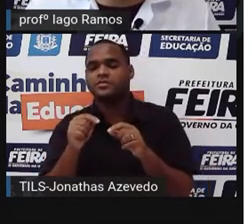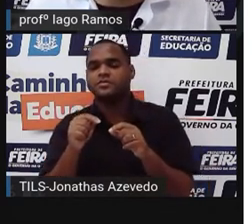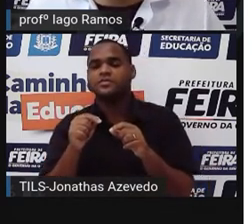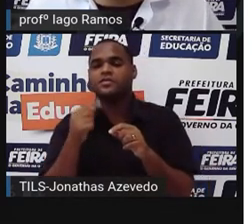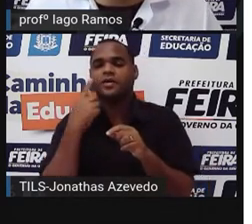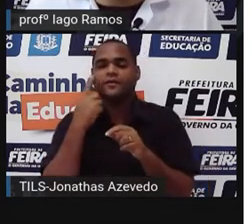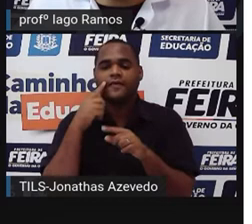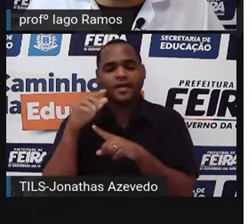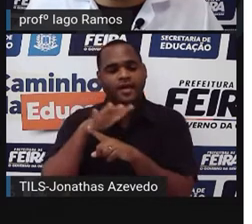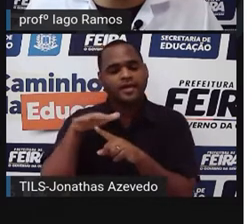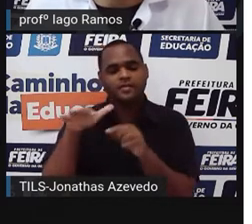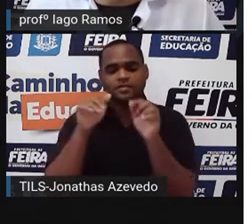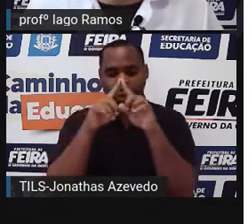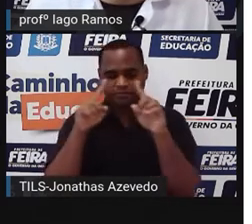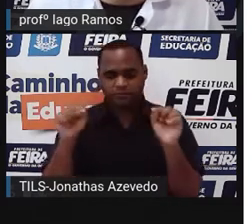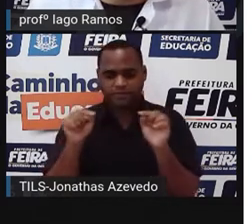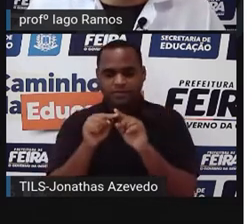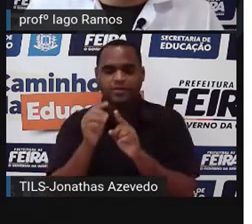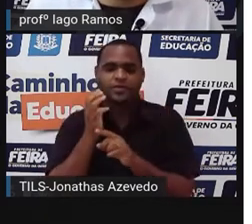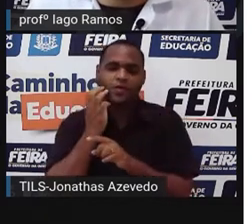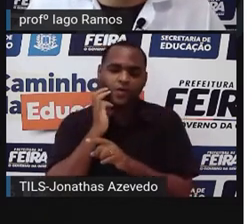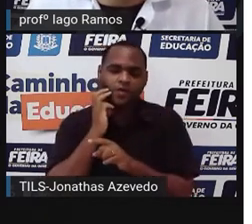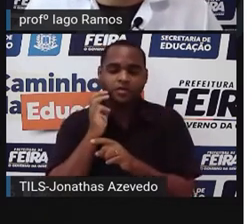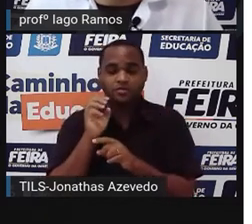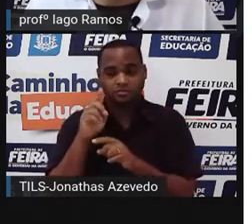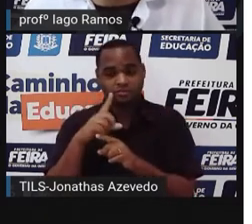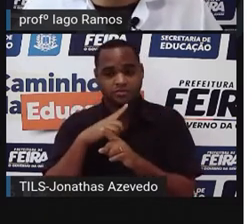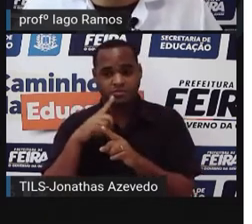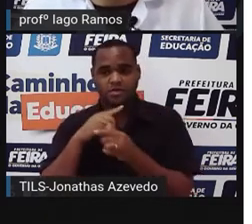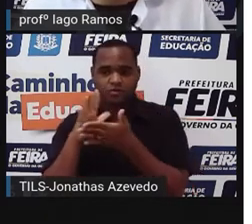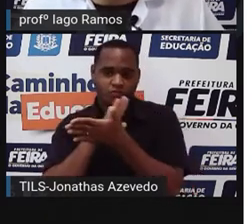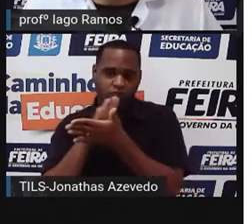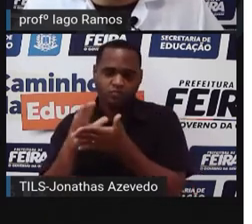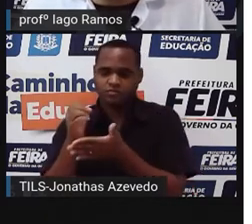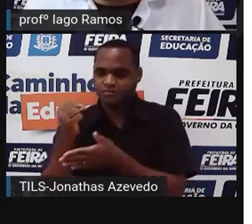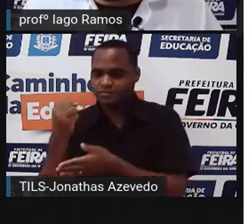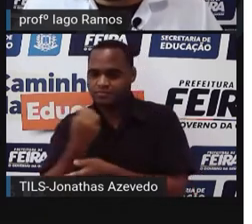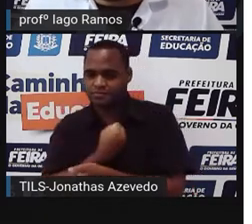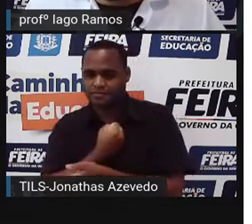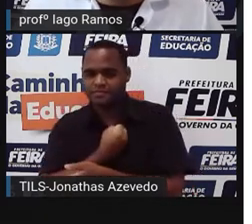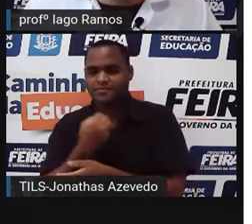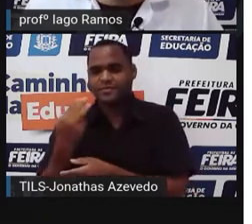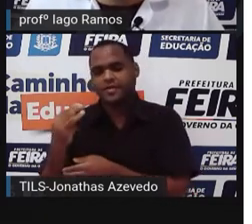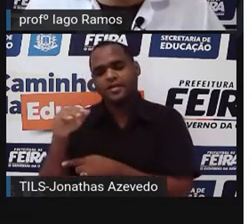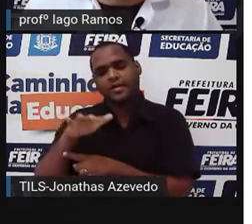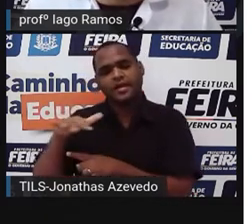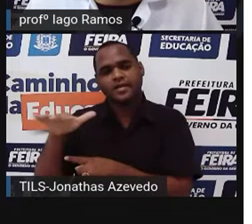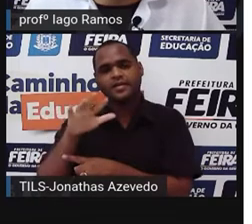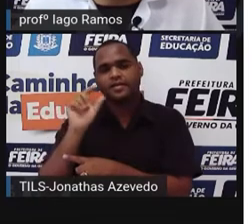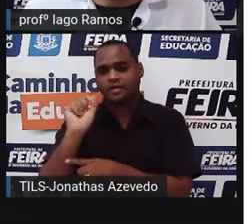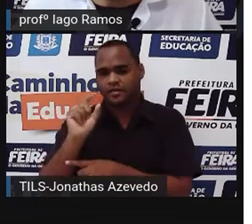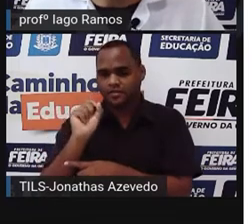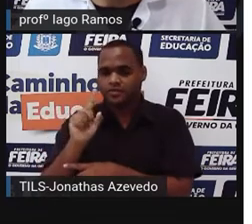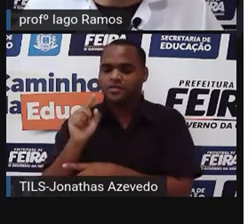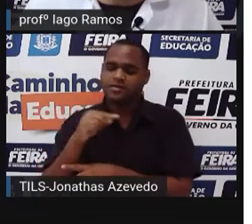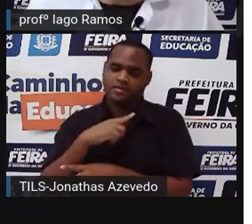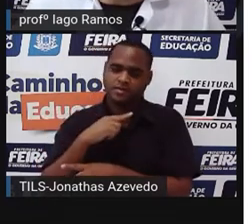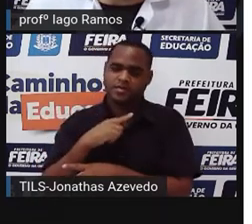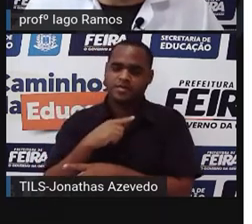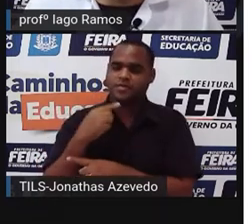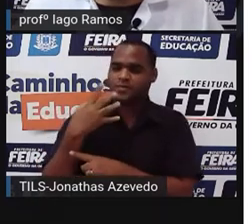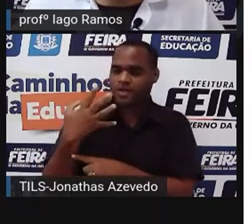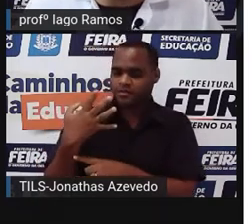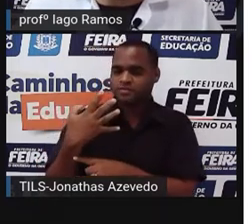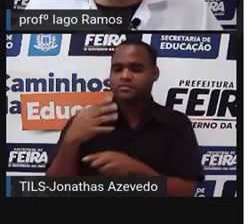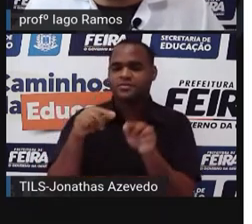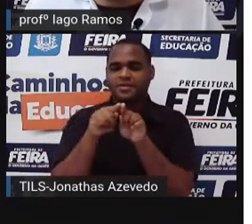a área do quadrado rosa, que os lados medem 3, a área do quadrado azul, que os lados medem 4, e a